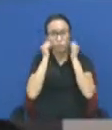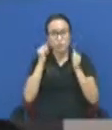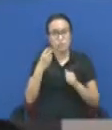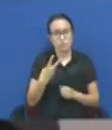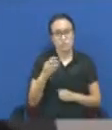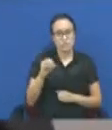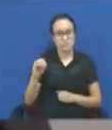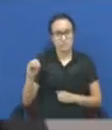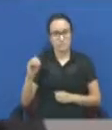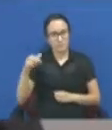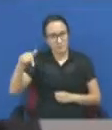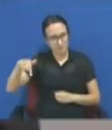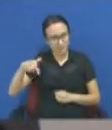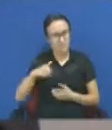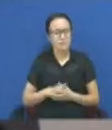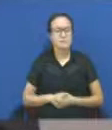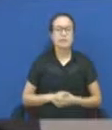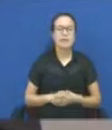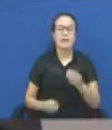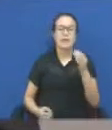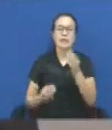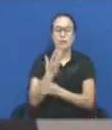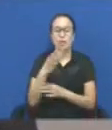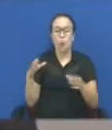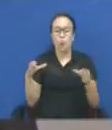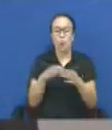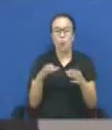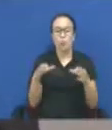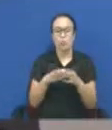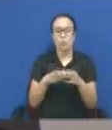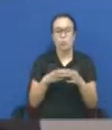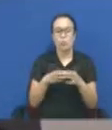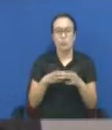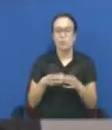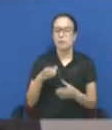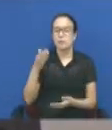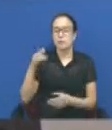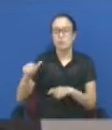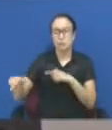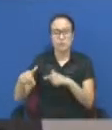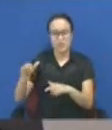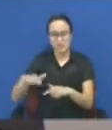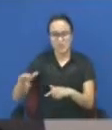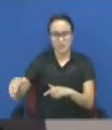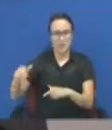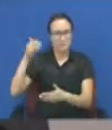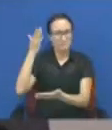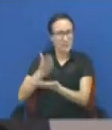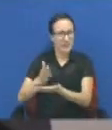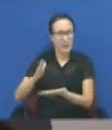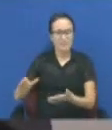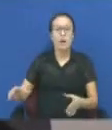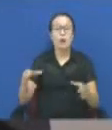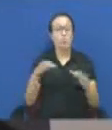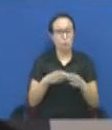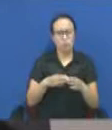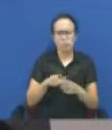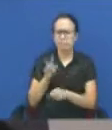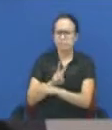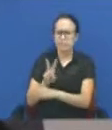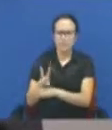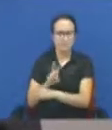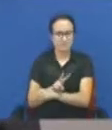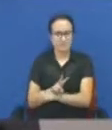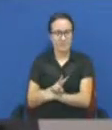de Erradicação do Trabalho Infantil, a Cometil. Então, vejo senhores e senhoras que já faz